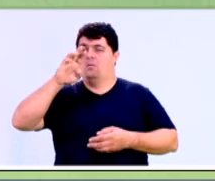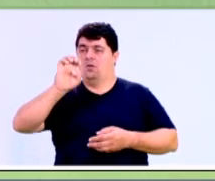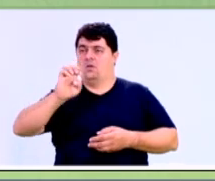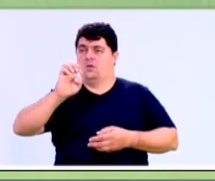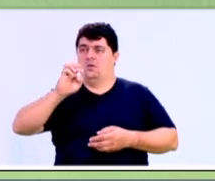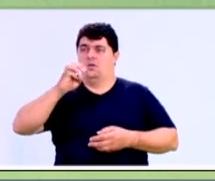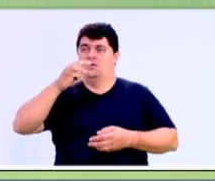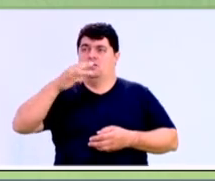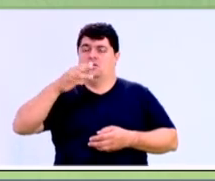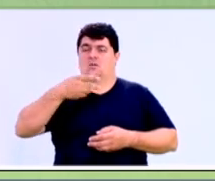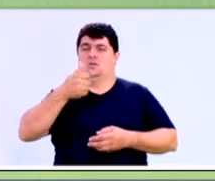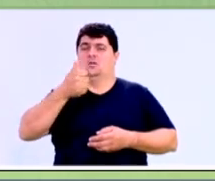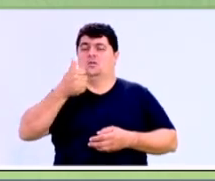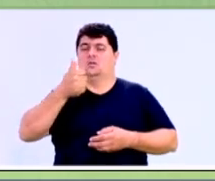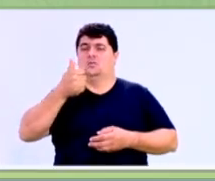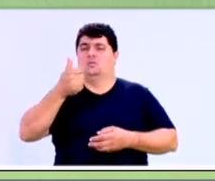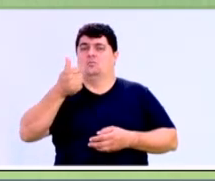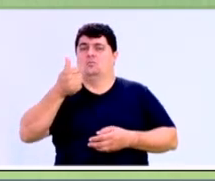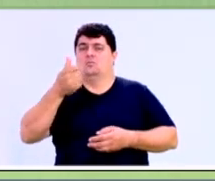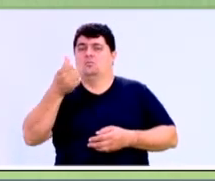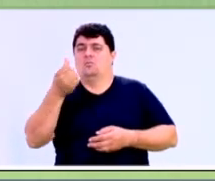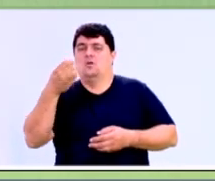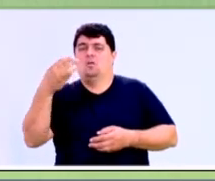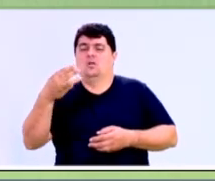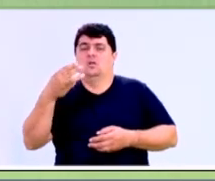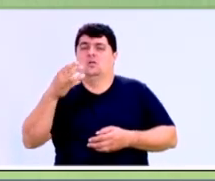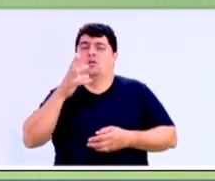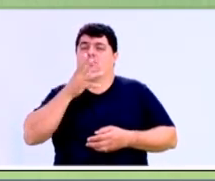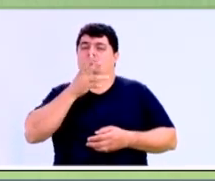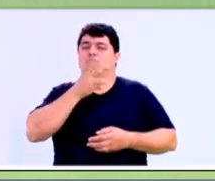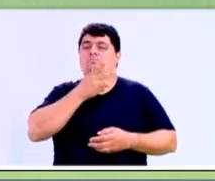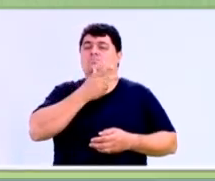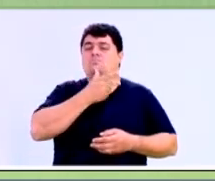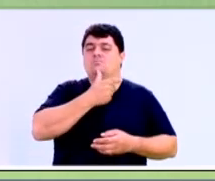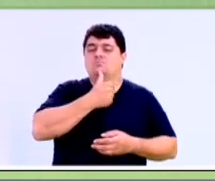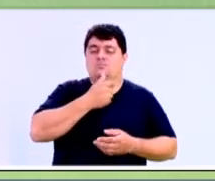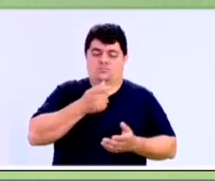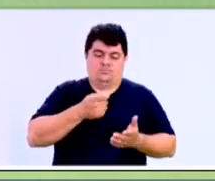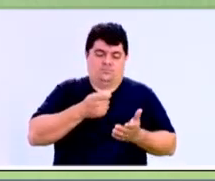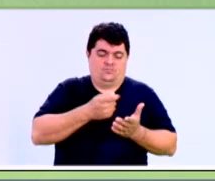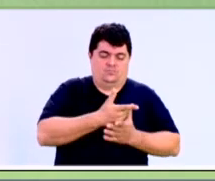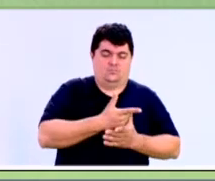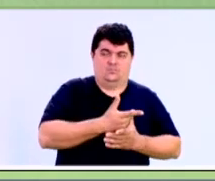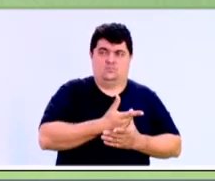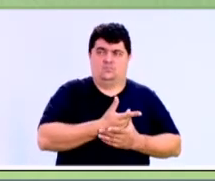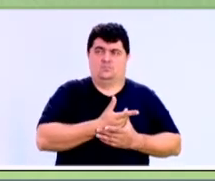de estoque? É o tempo que eu demoro para comprar,